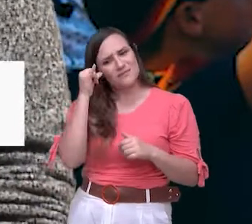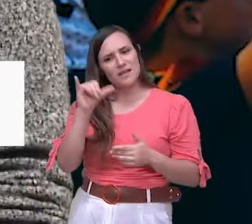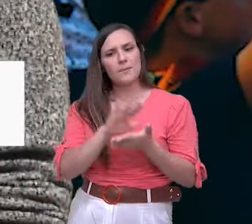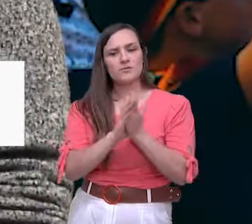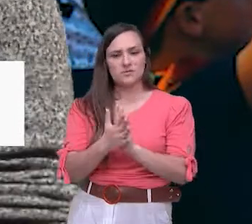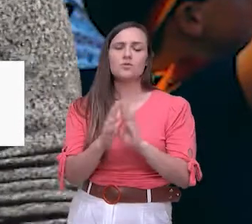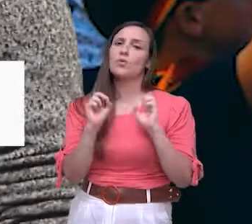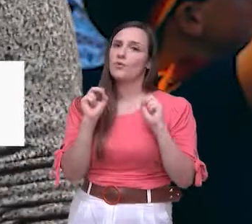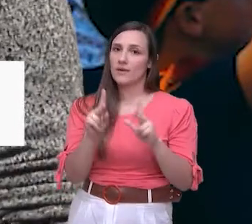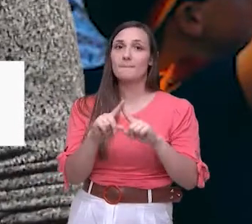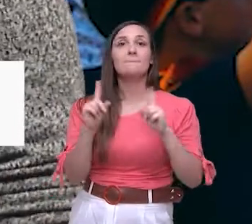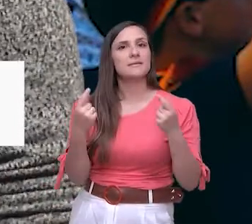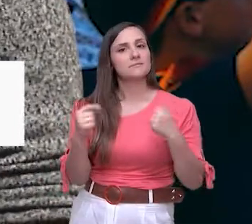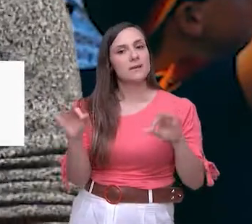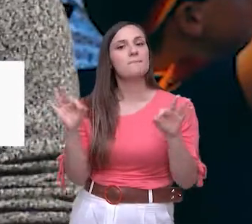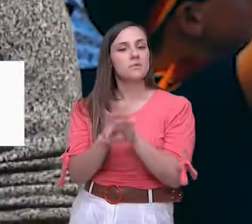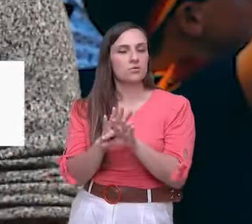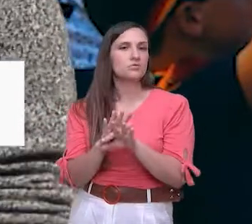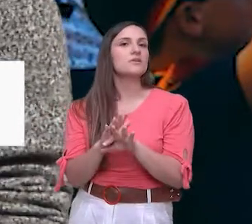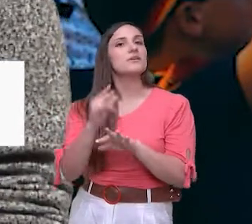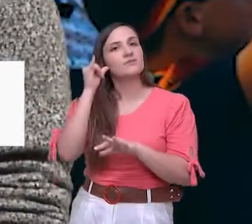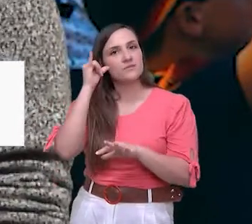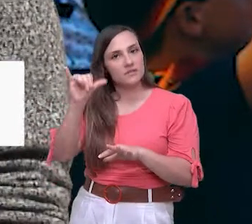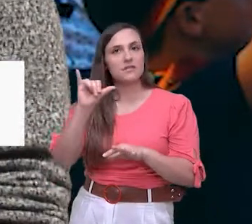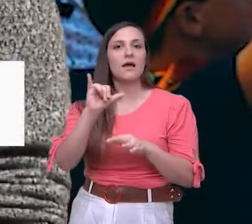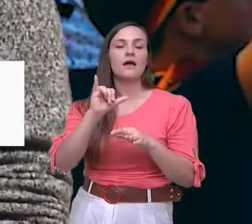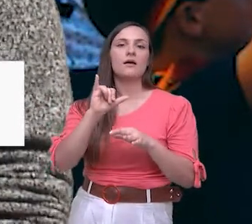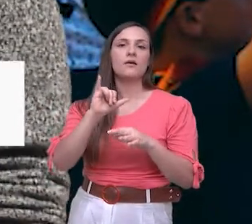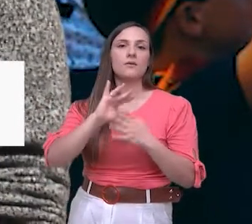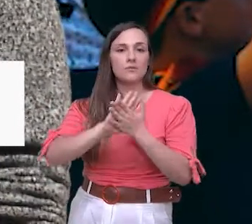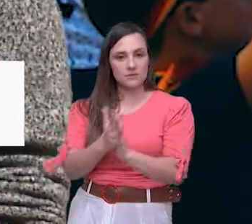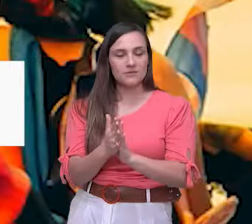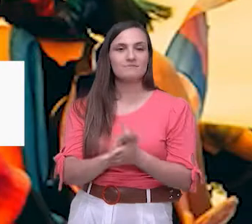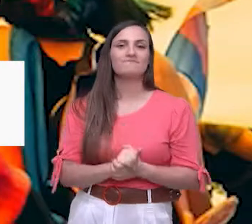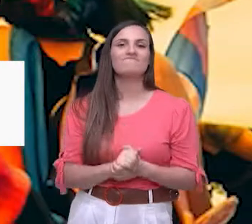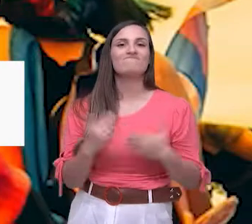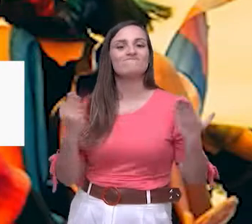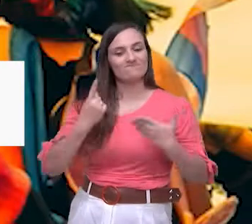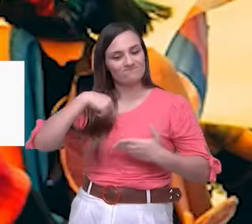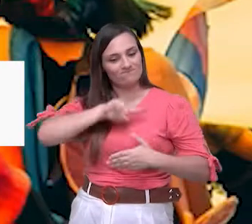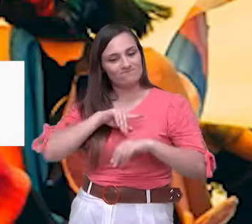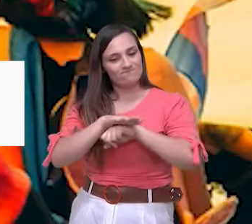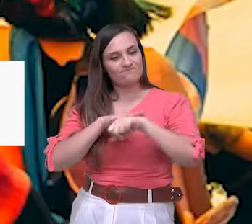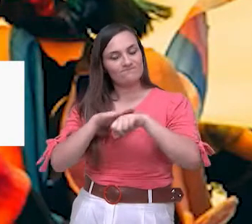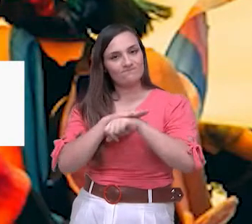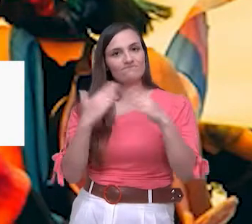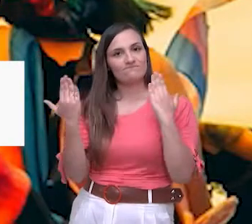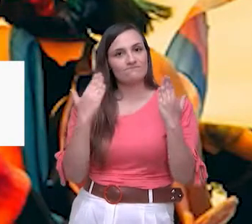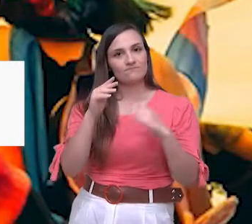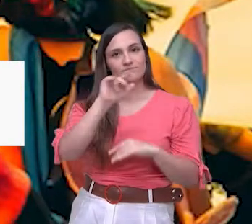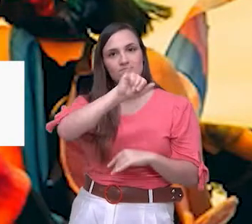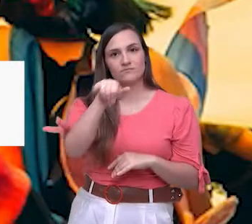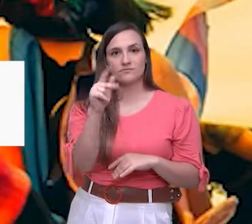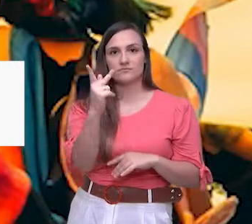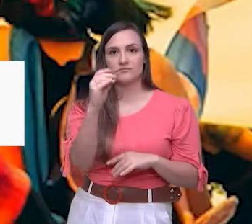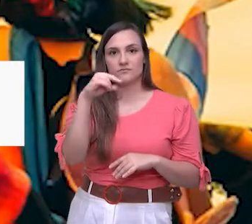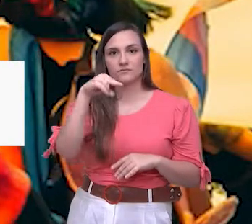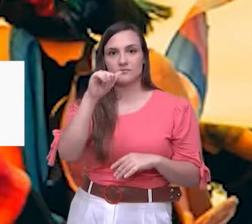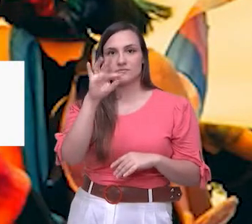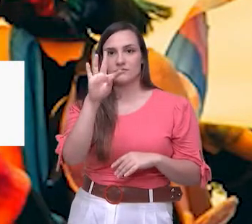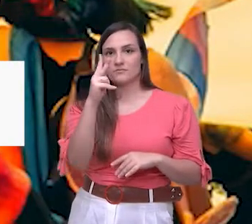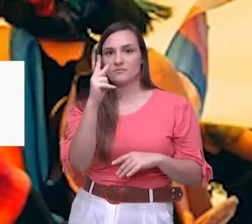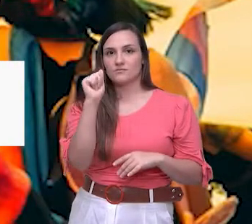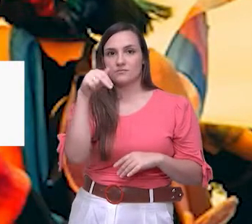LGBT fóbicos nós precisamos estar preparados para combater LGBT fobia E hoje nós conversamos com psicólogo